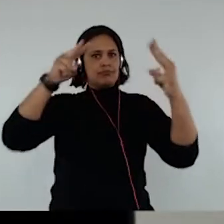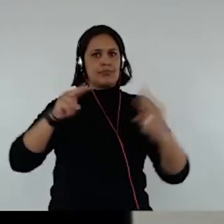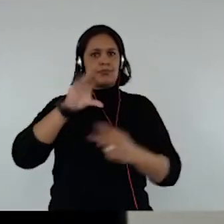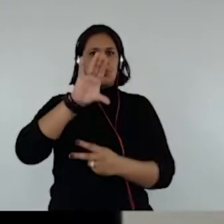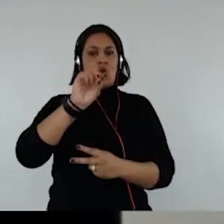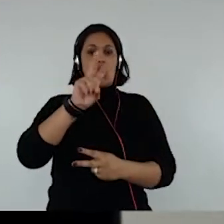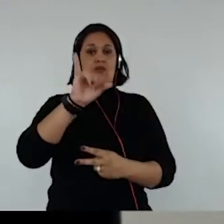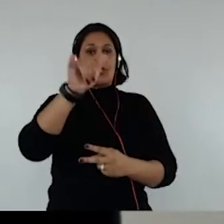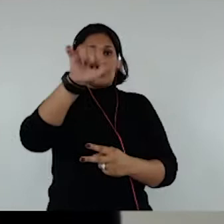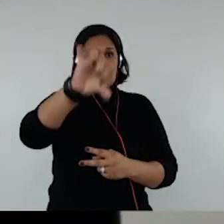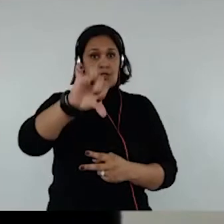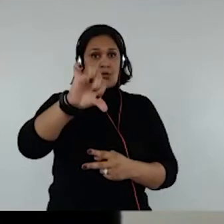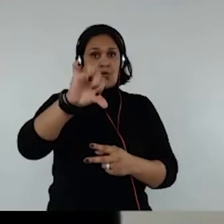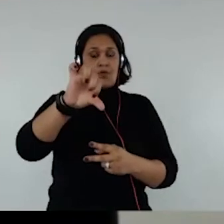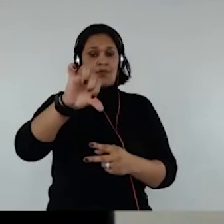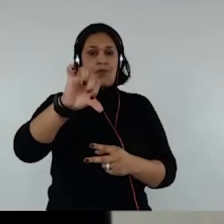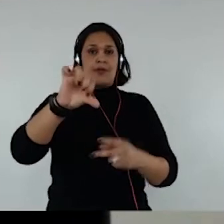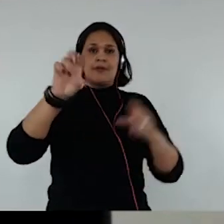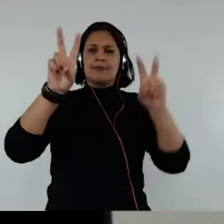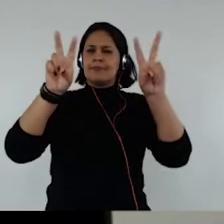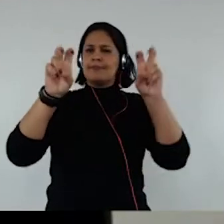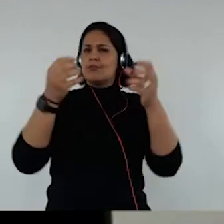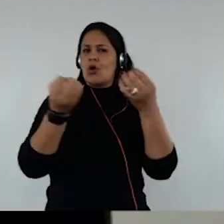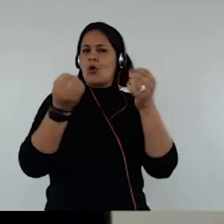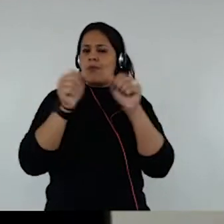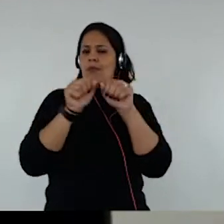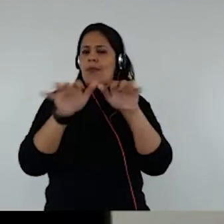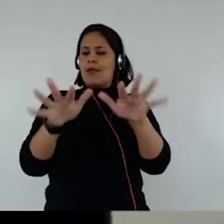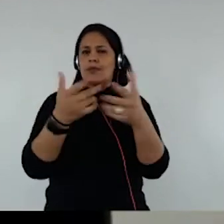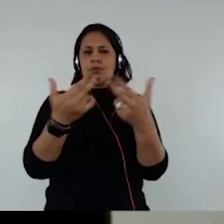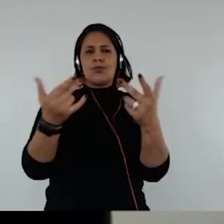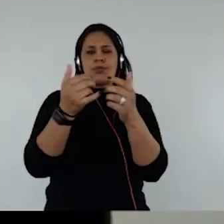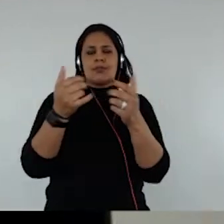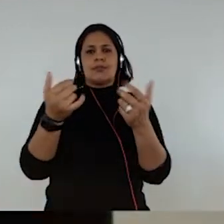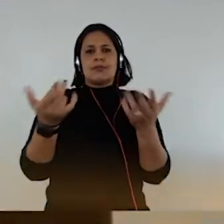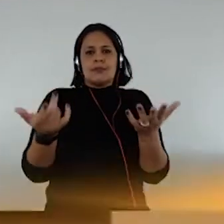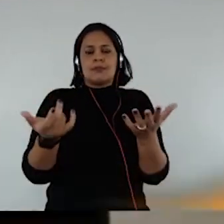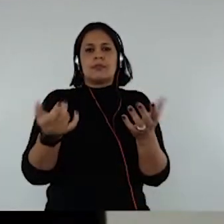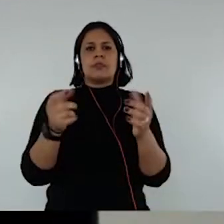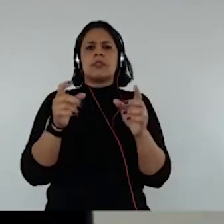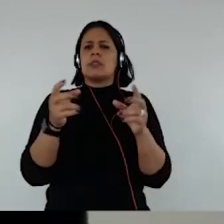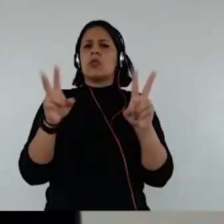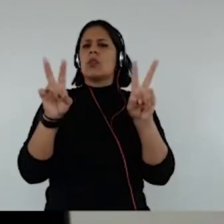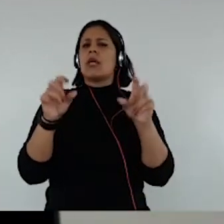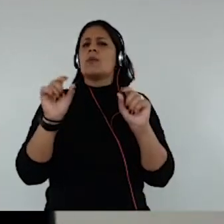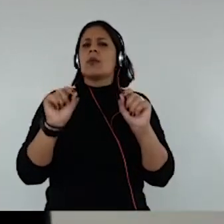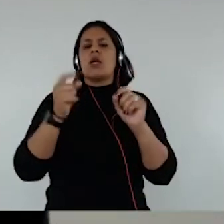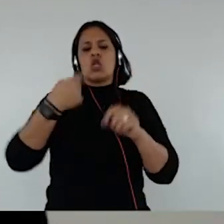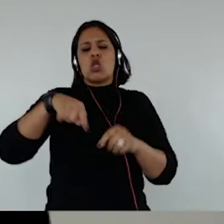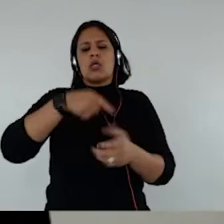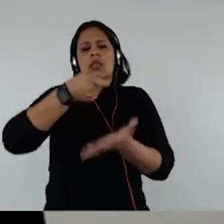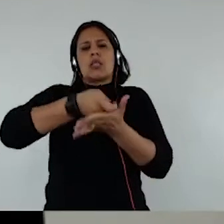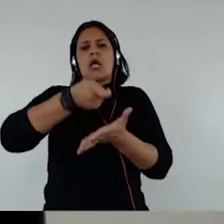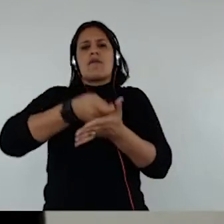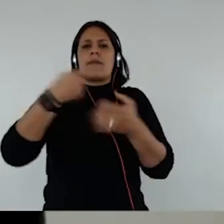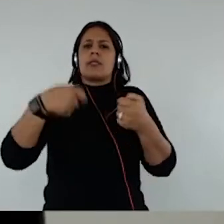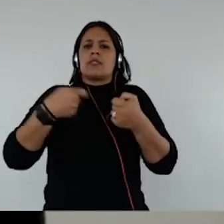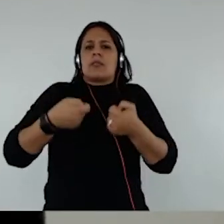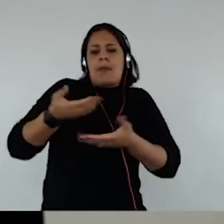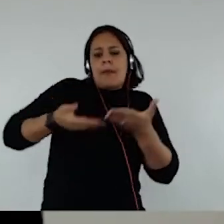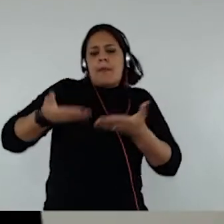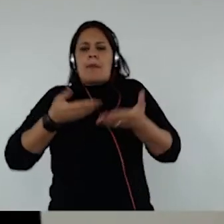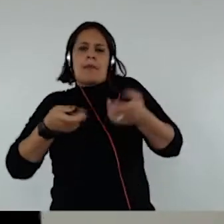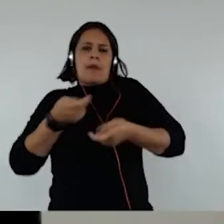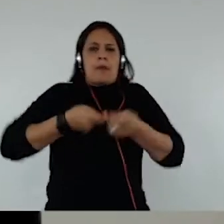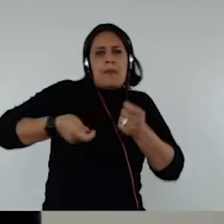Covid-19, Repercussões Jurídicas e Sociais da Pandemia, com o tema Dever de Renegociar. Meu nome é Caroline Catânio,